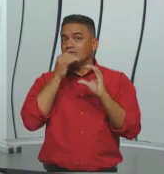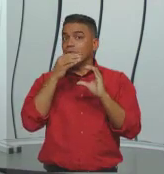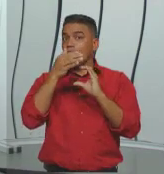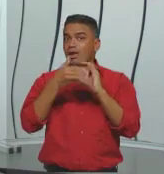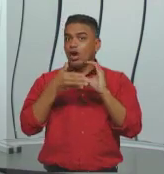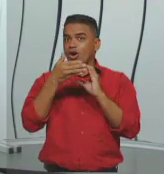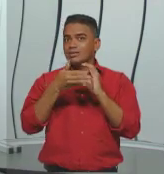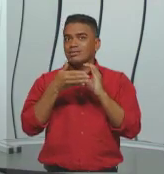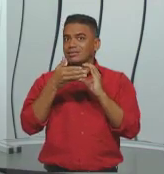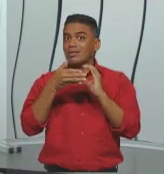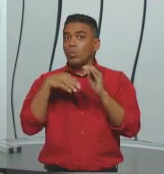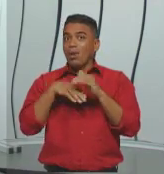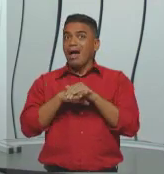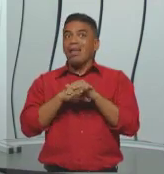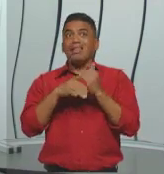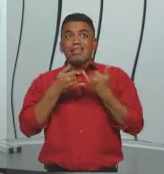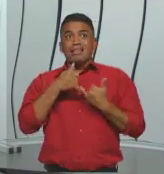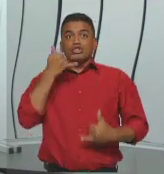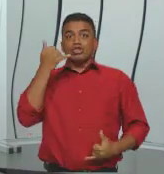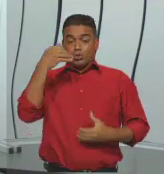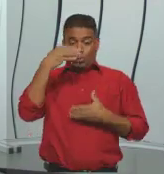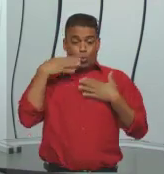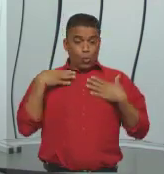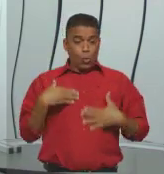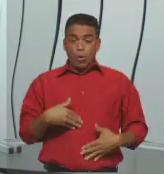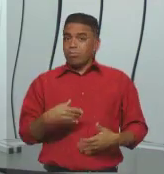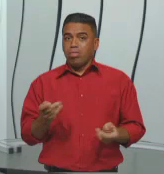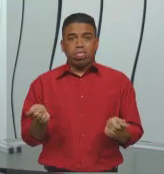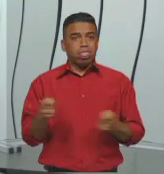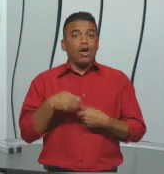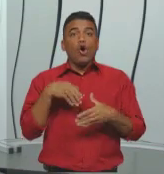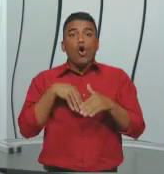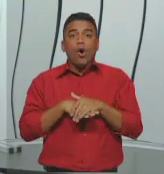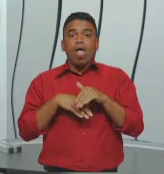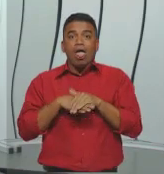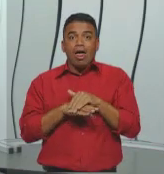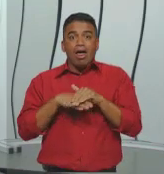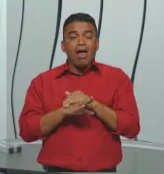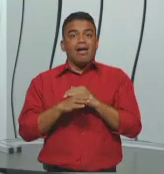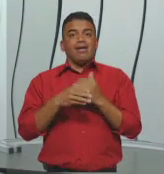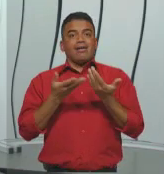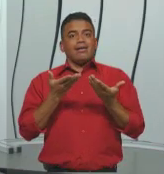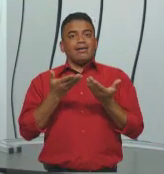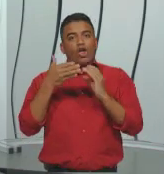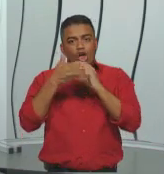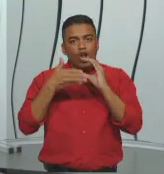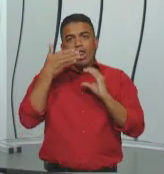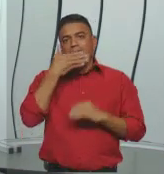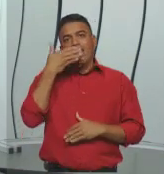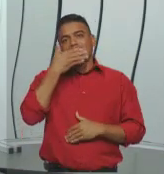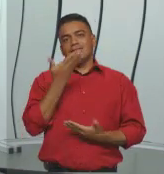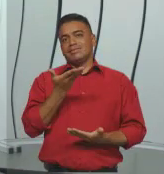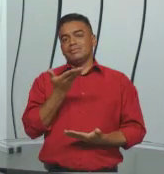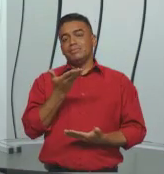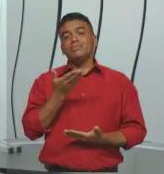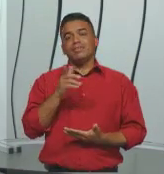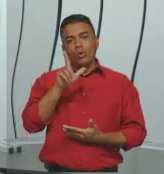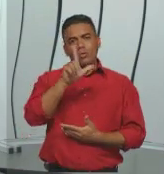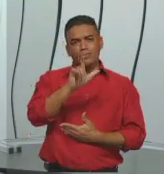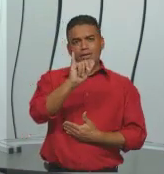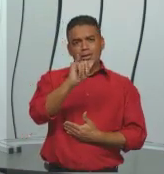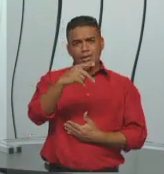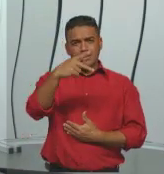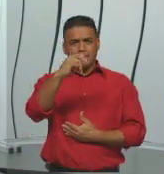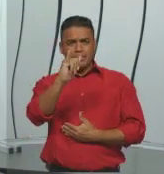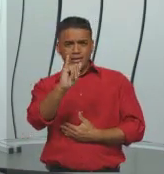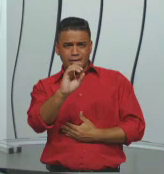guardar tanta energia e o seu corpo não seria capaz de guardar energia somente em forma de glicose. Os lipídios, quando a gente pensa